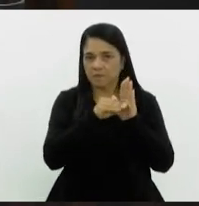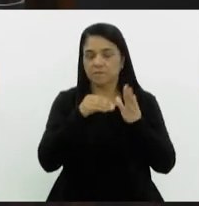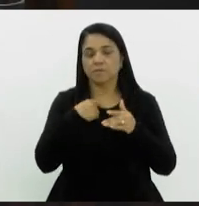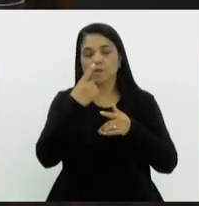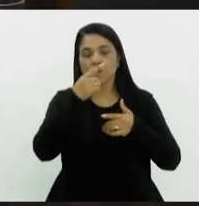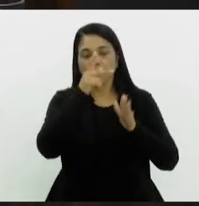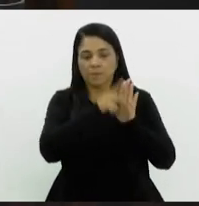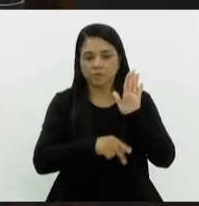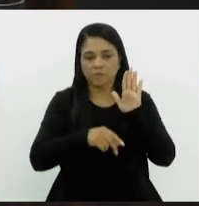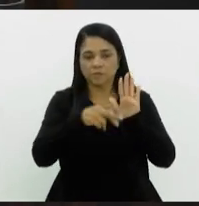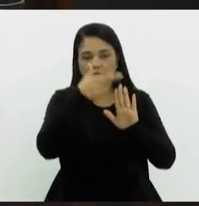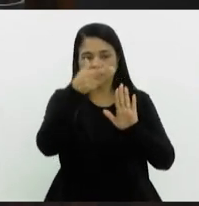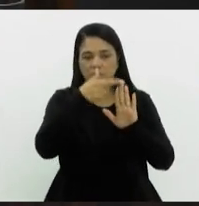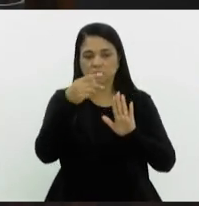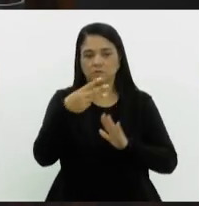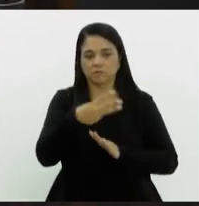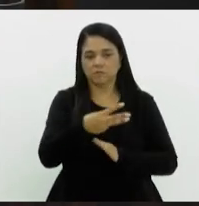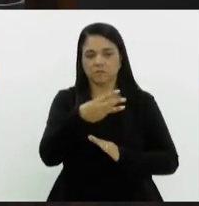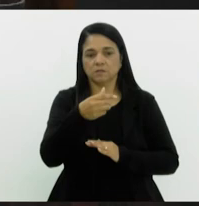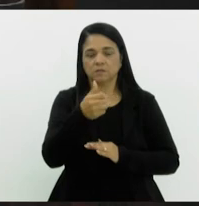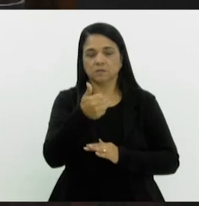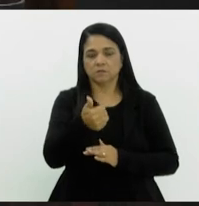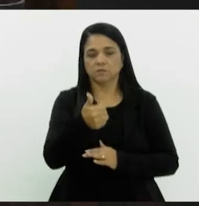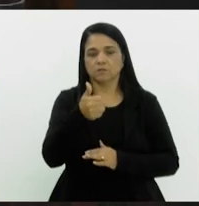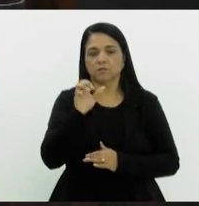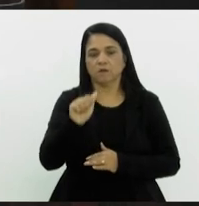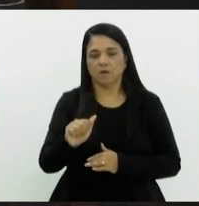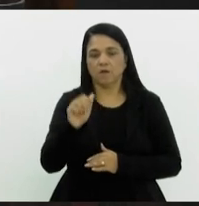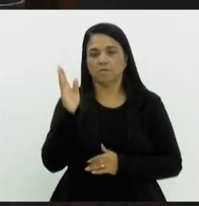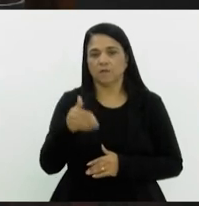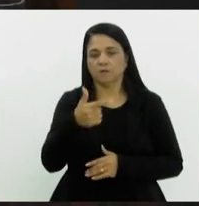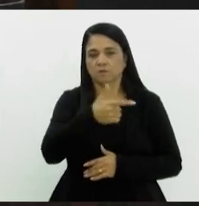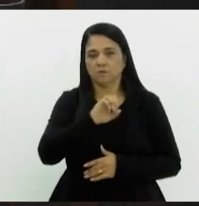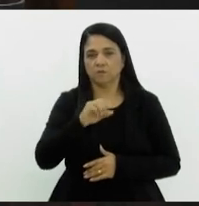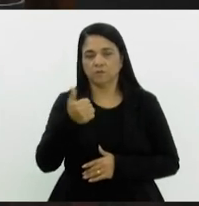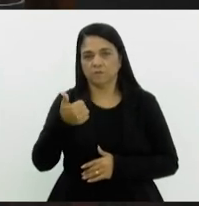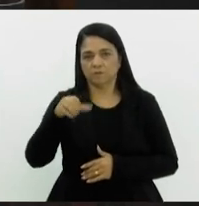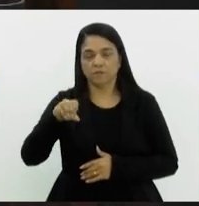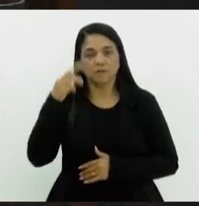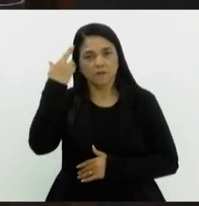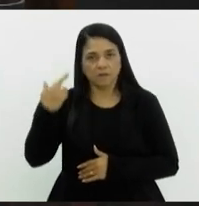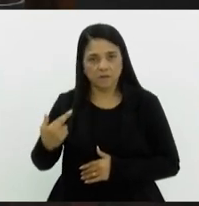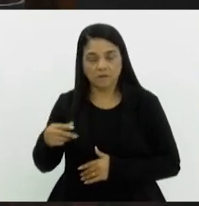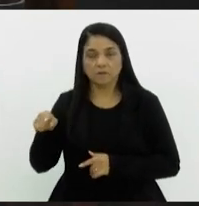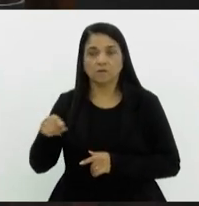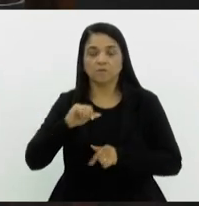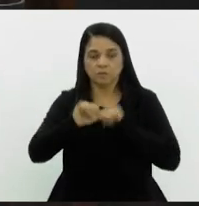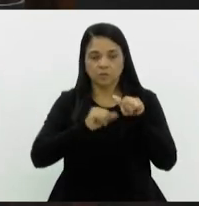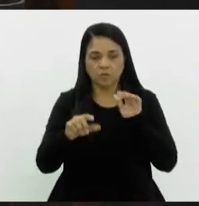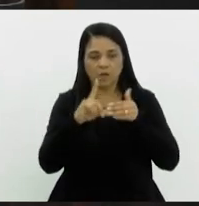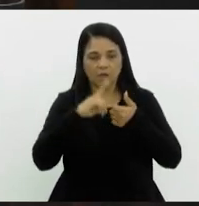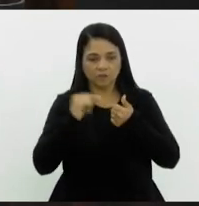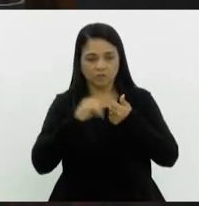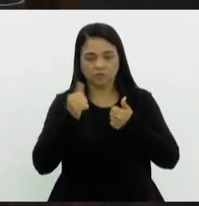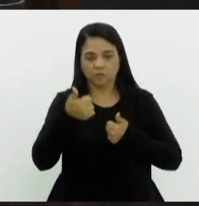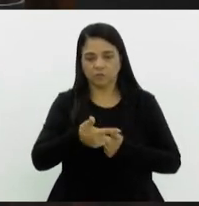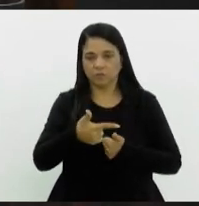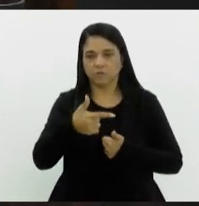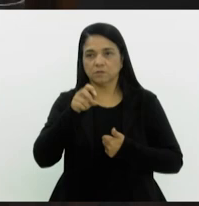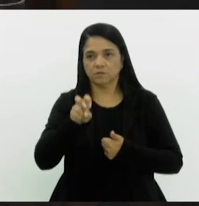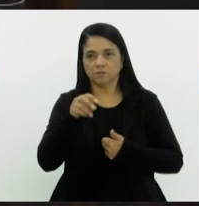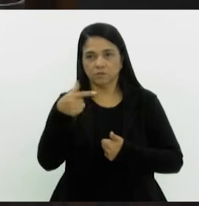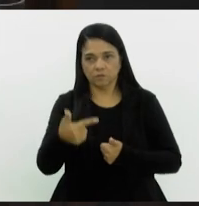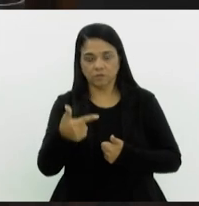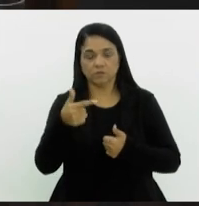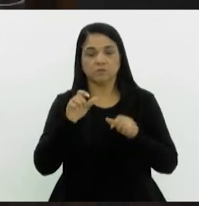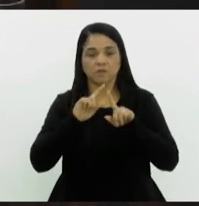projeto de resolução número 301-2019, de autoria deputada Renata Souza, que altera o artigo 252 do Regimento Interno da Assembleia Legislativa do